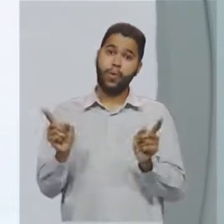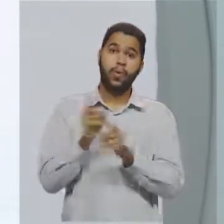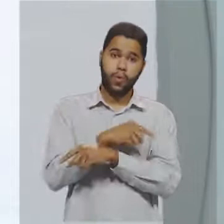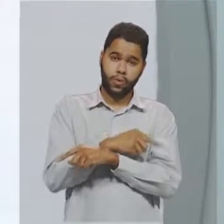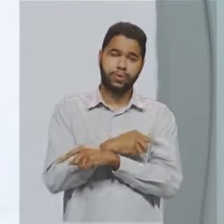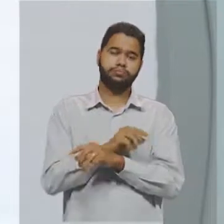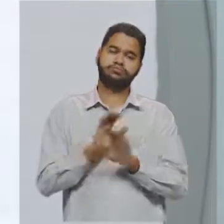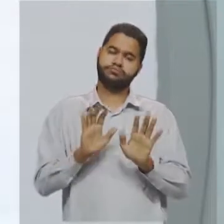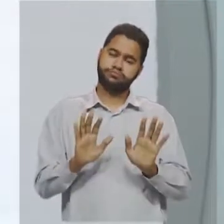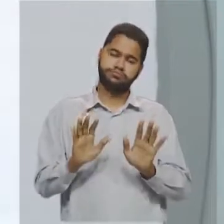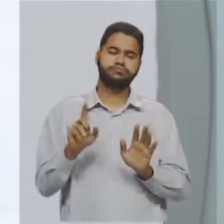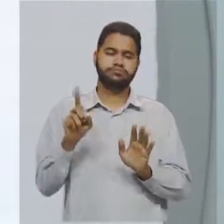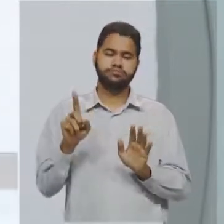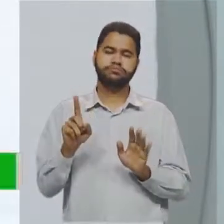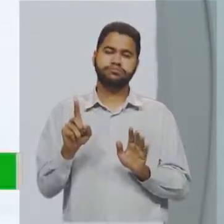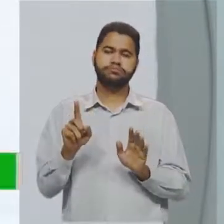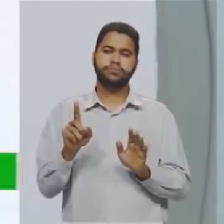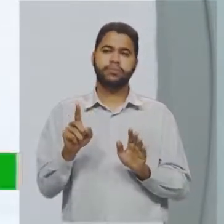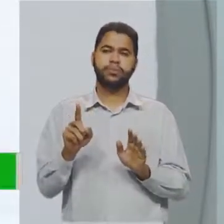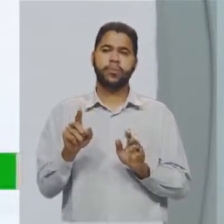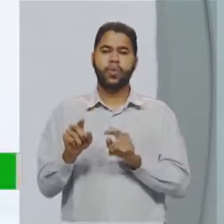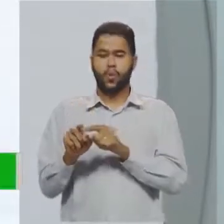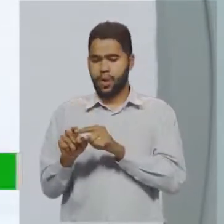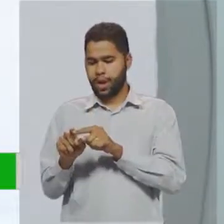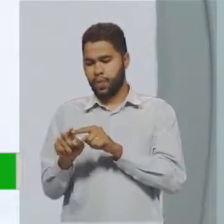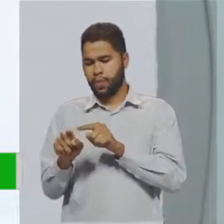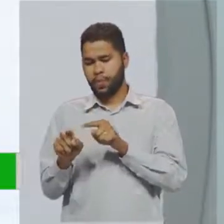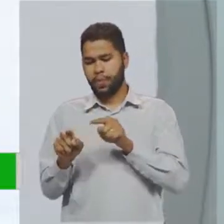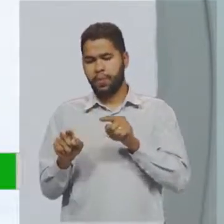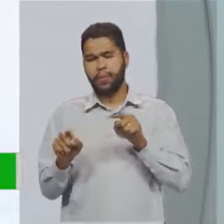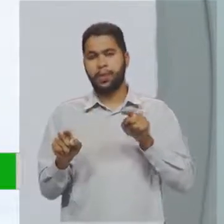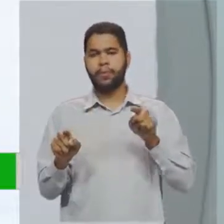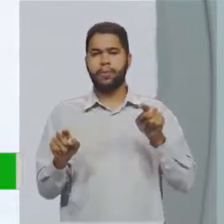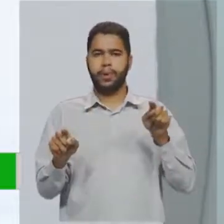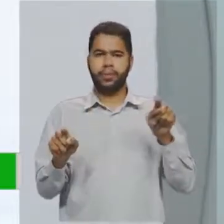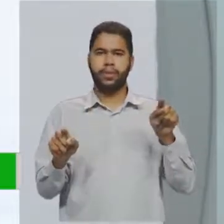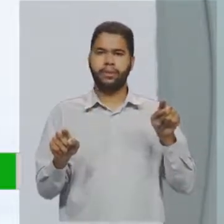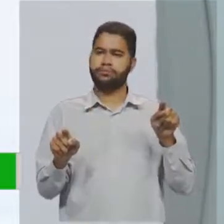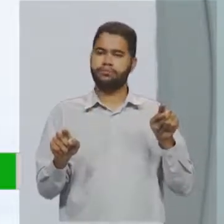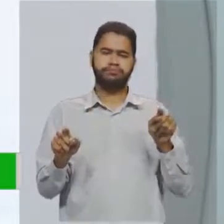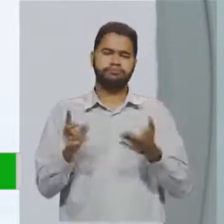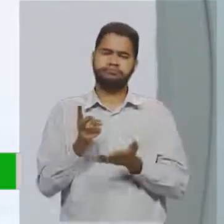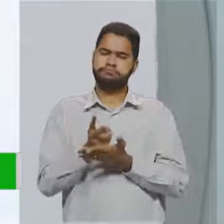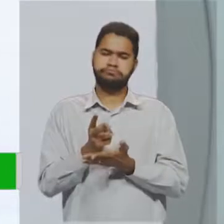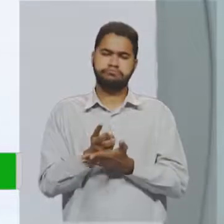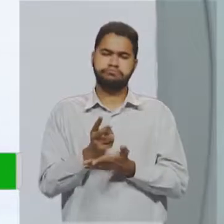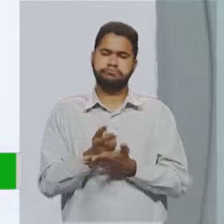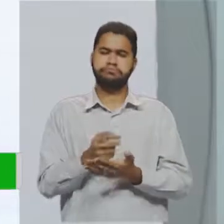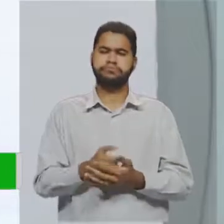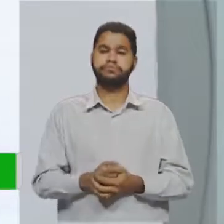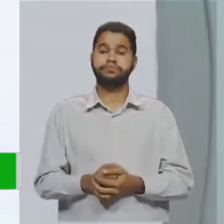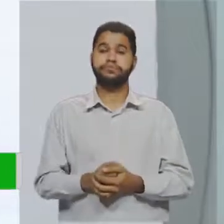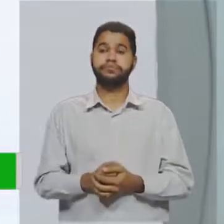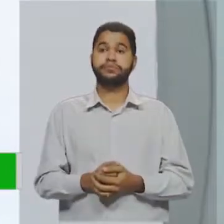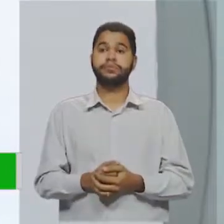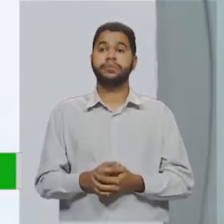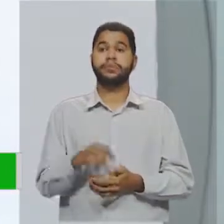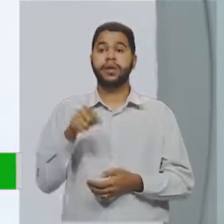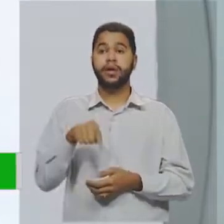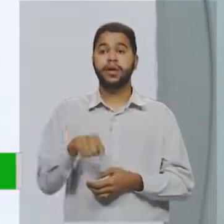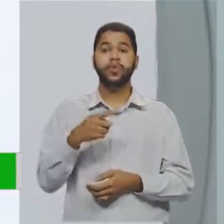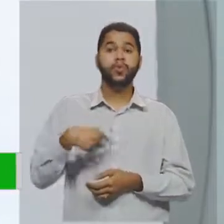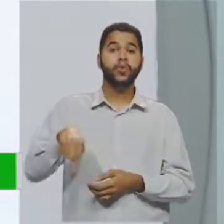né? Então, acaba que o valor central ele vai ficar na mesma posição. Aqui, como nós